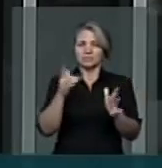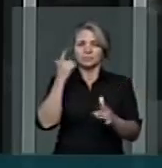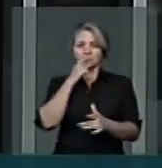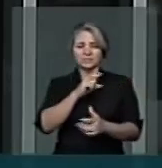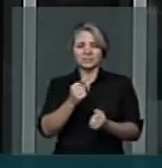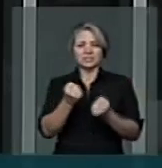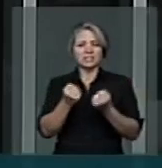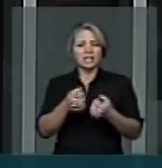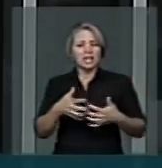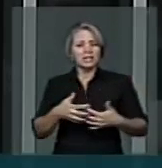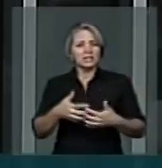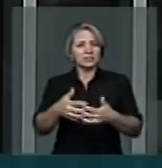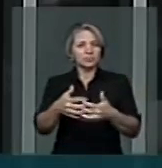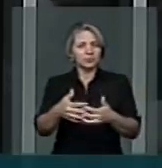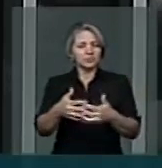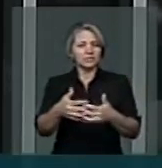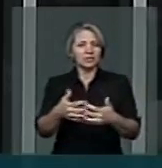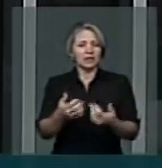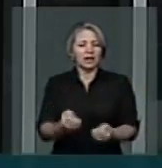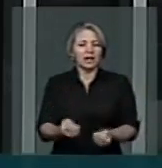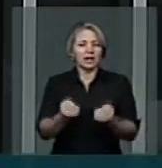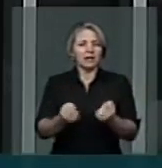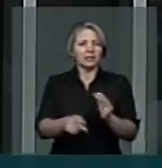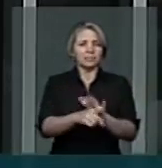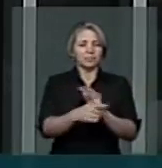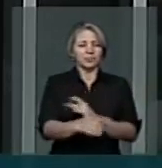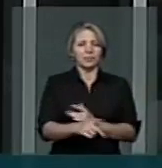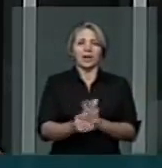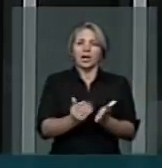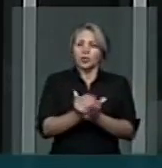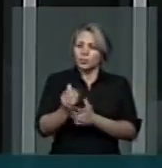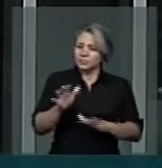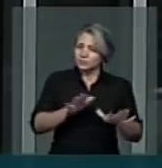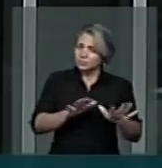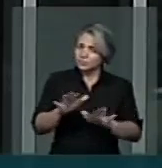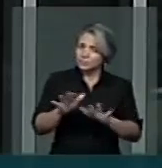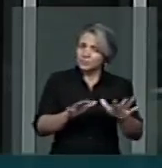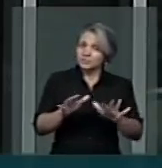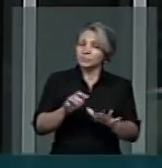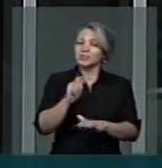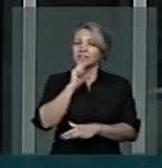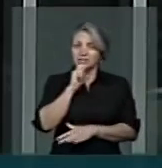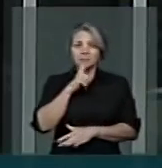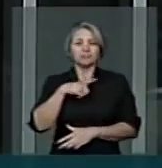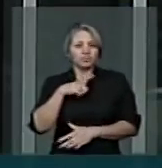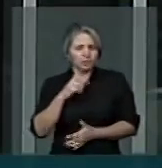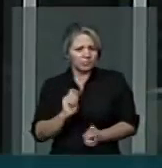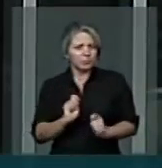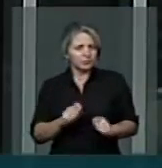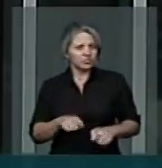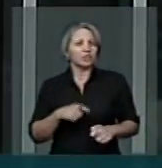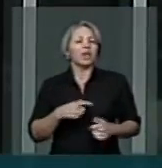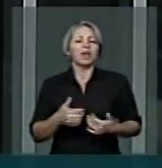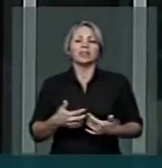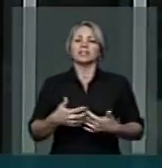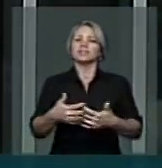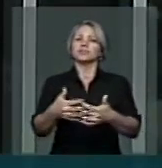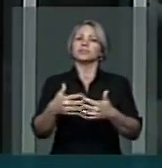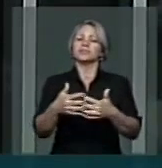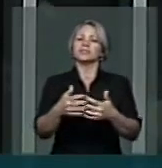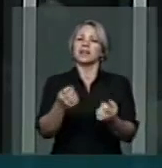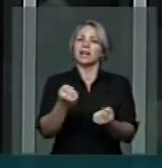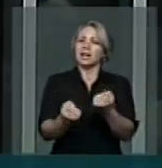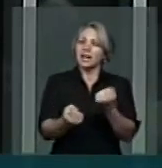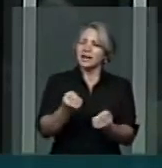transportarem as suas cargas próprias. Começou o movimento para quem detinha carga própria poder transportar cargas